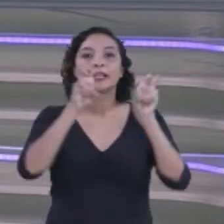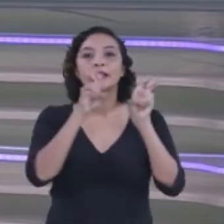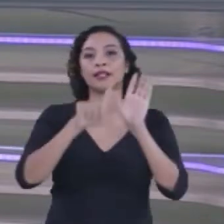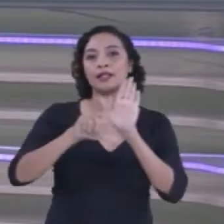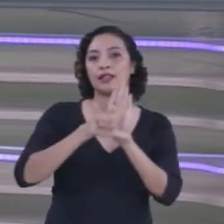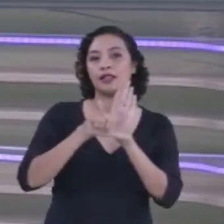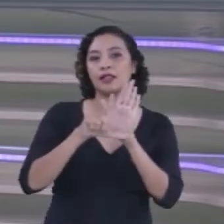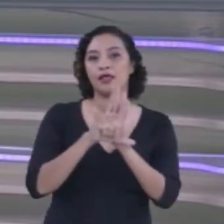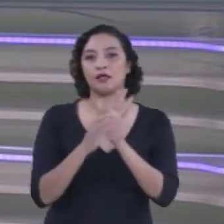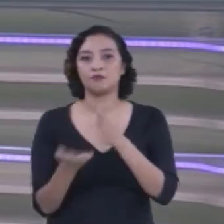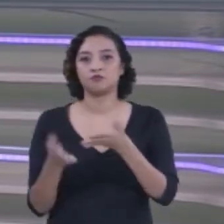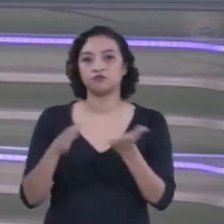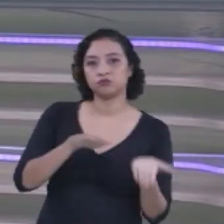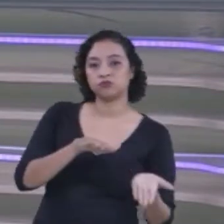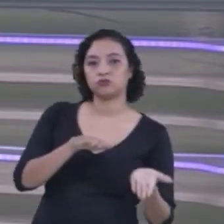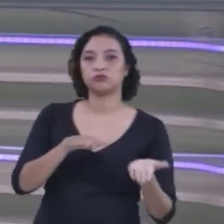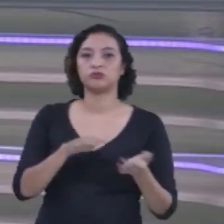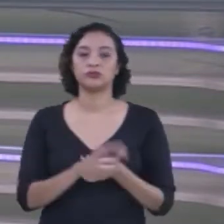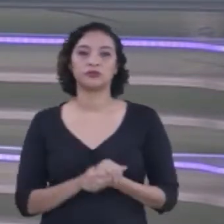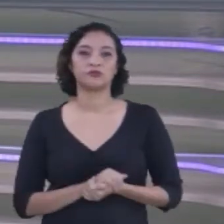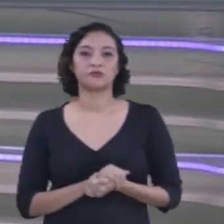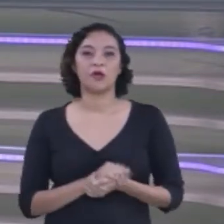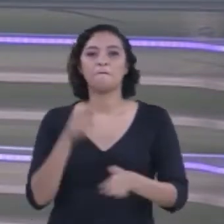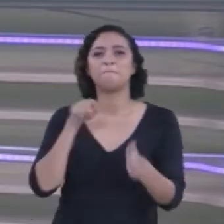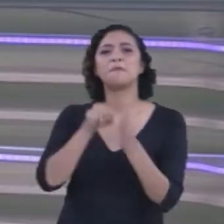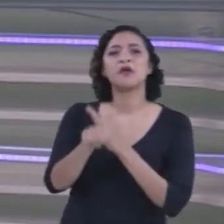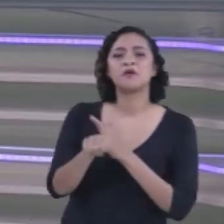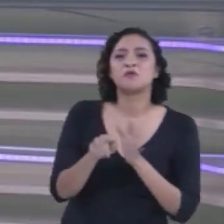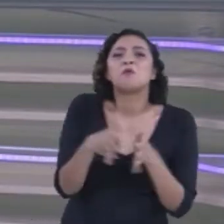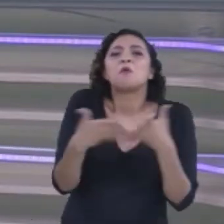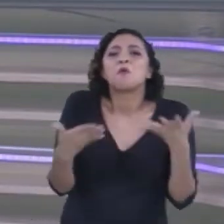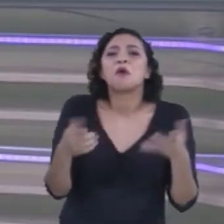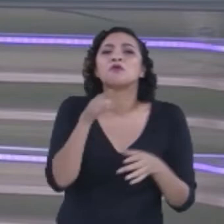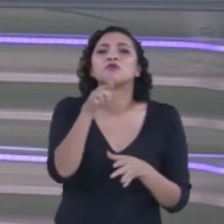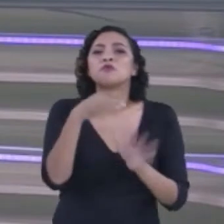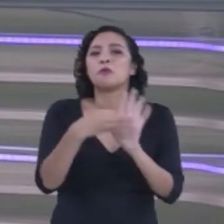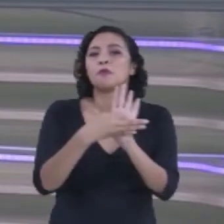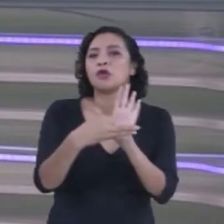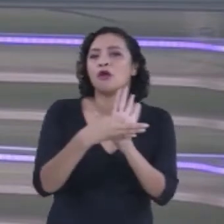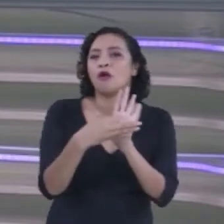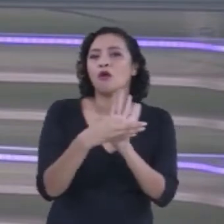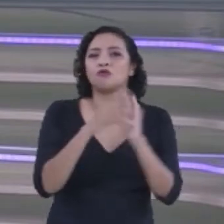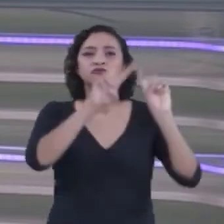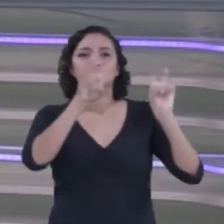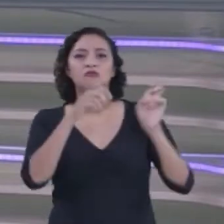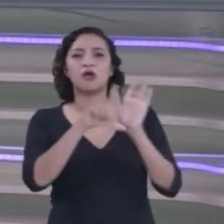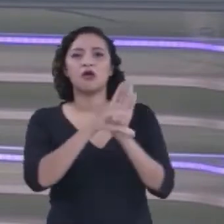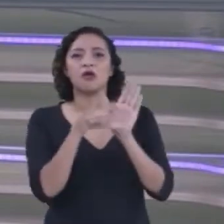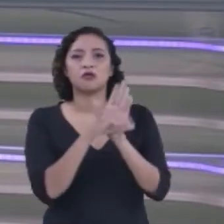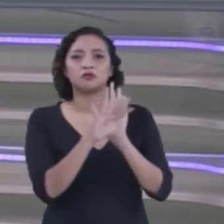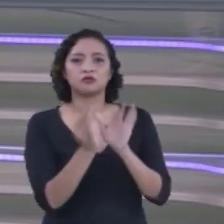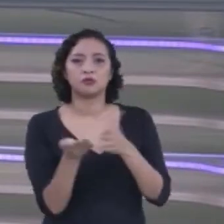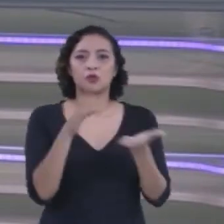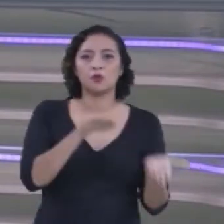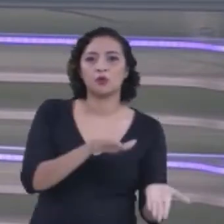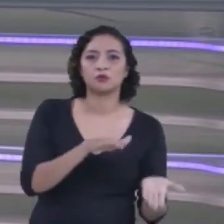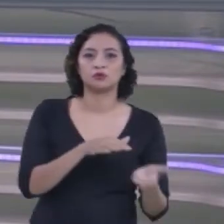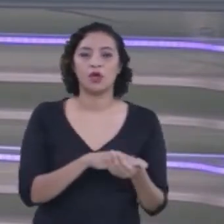Tá? Pena de morte, aí alguém lhe pergunta, qual a sua opinião? Aí você vai defender ou